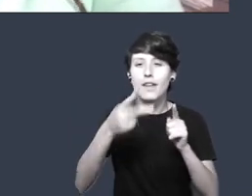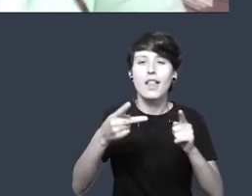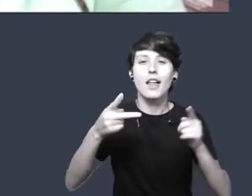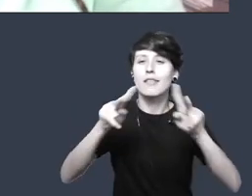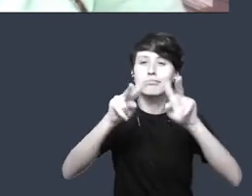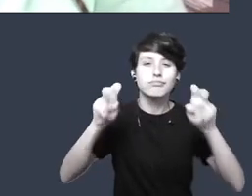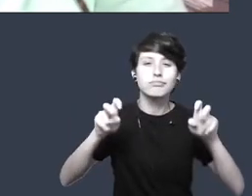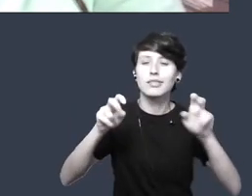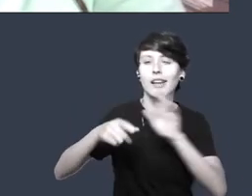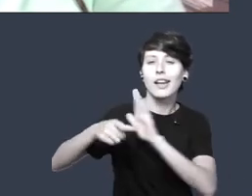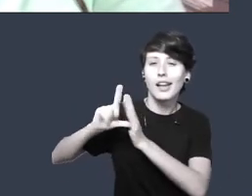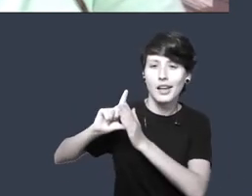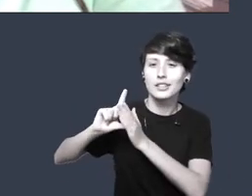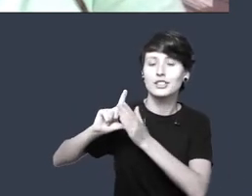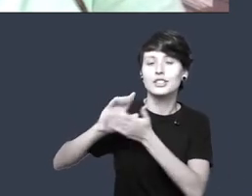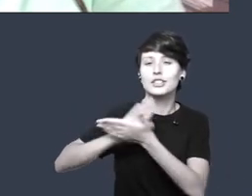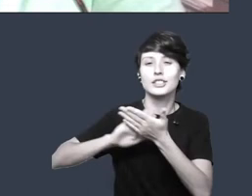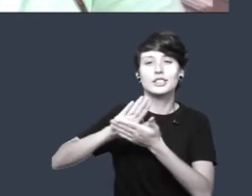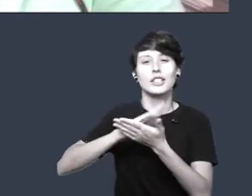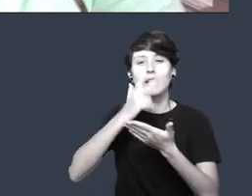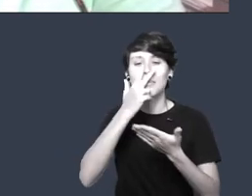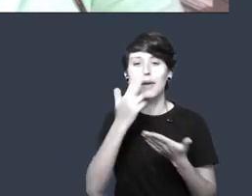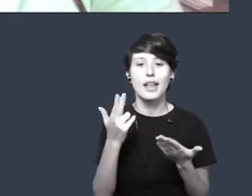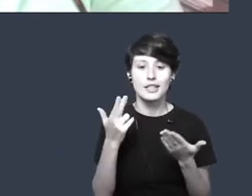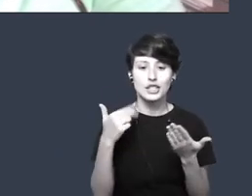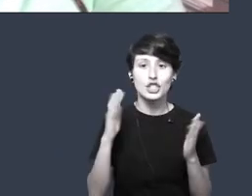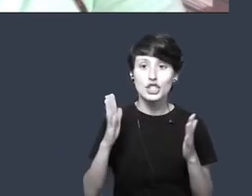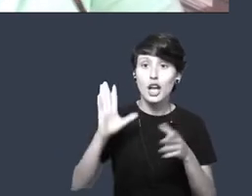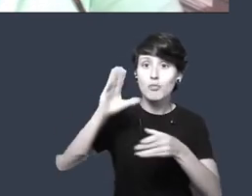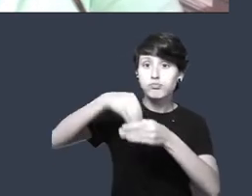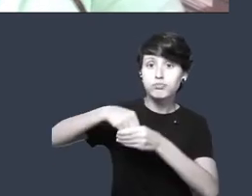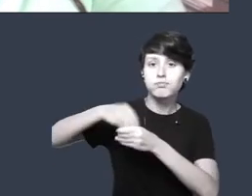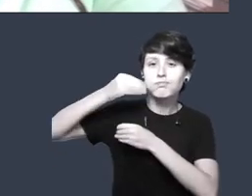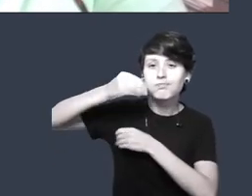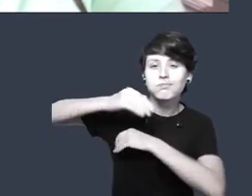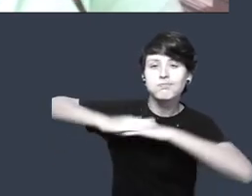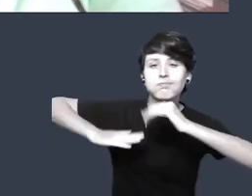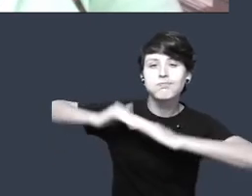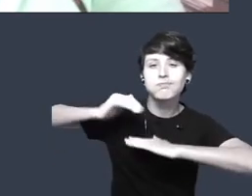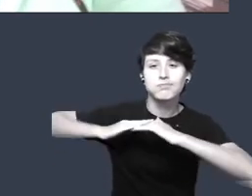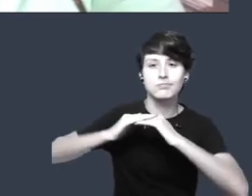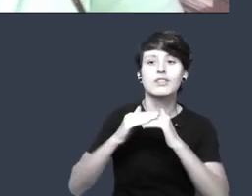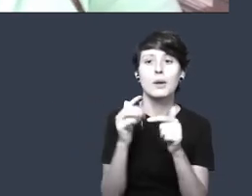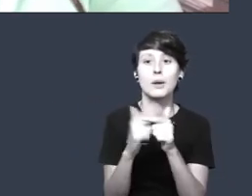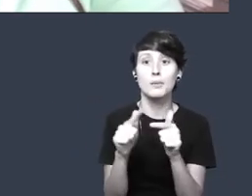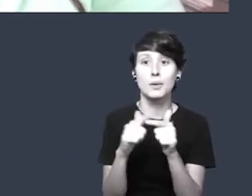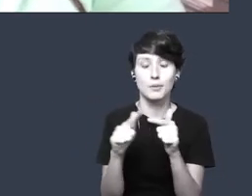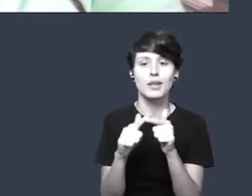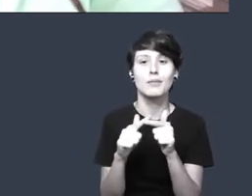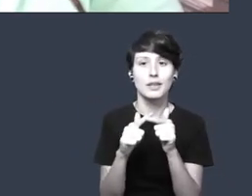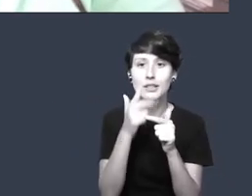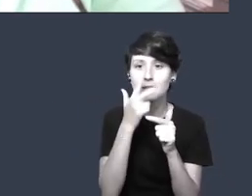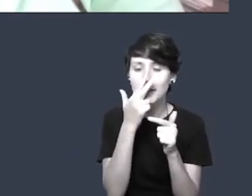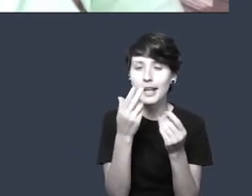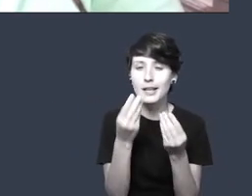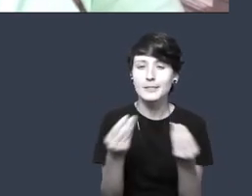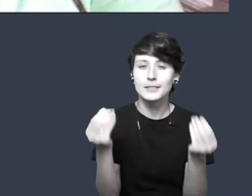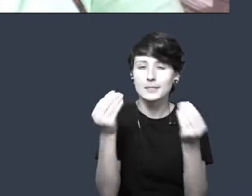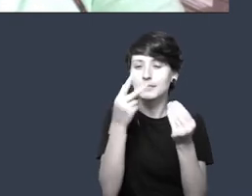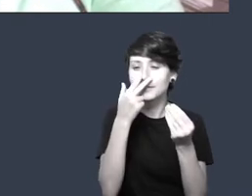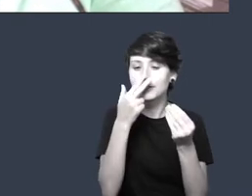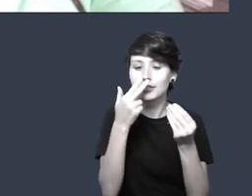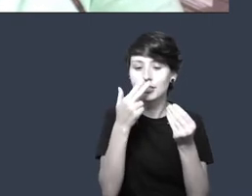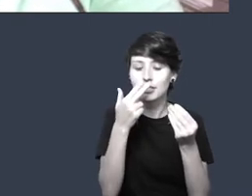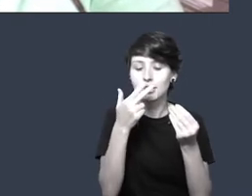só antes da gente entrar ao vivo, a gente já estava ali no backstage conversando um pouco sobre esses problemas, que é um tópico, né, que a